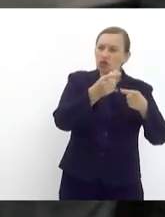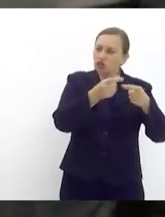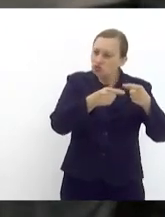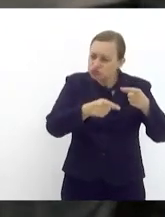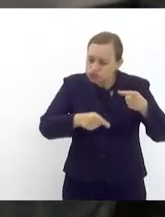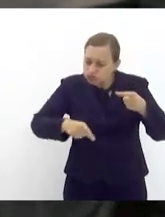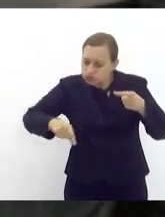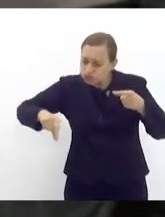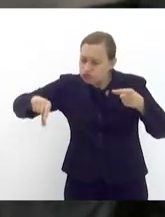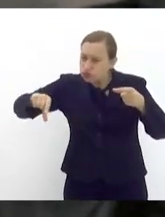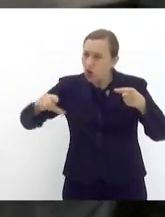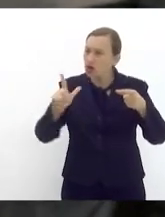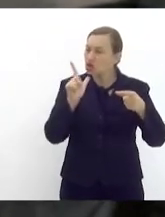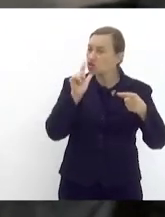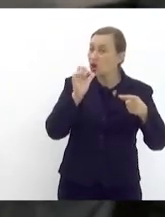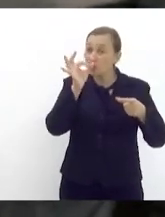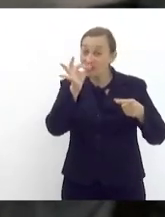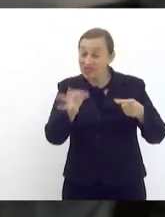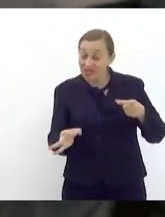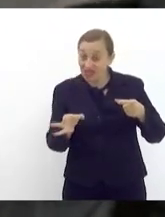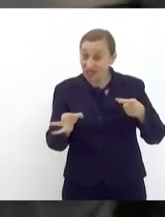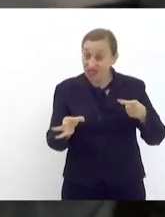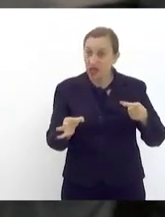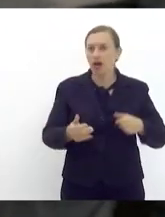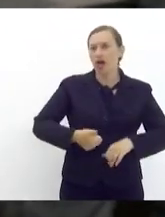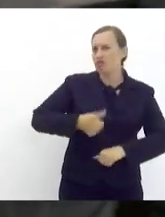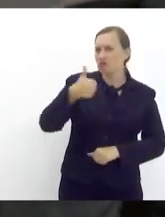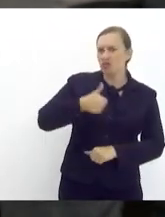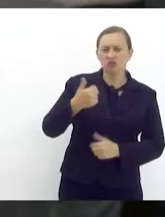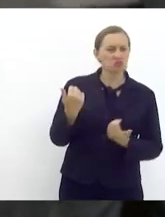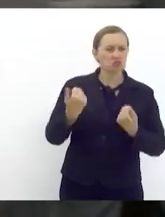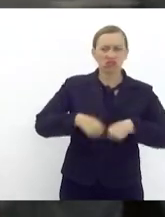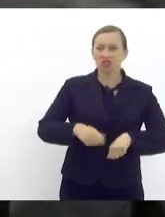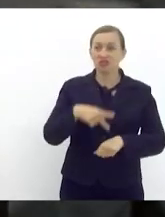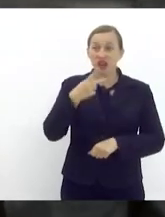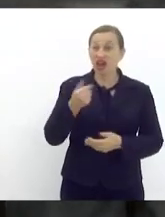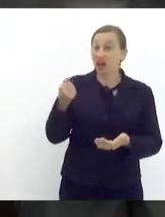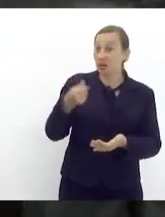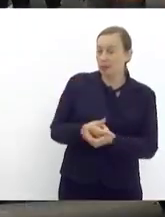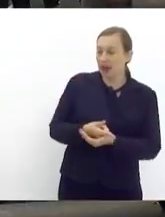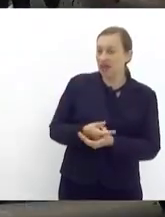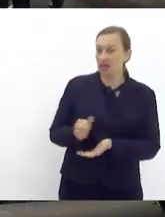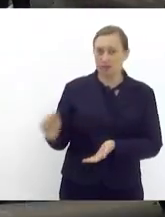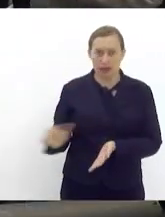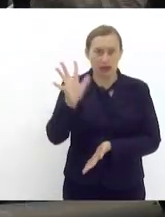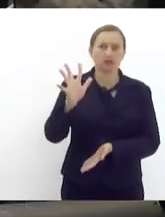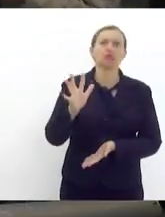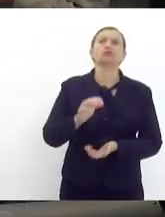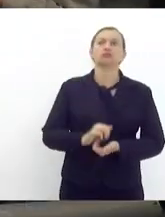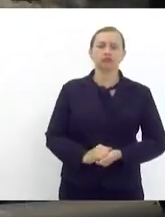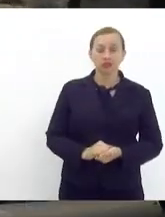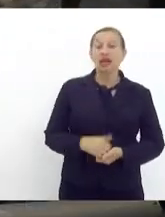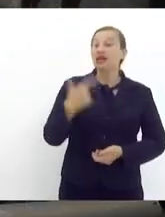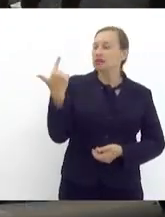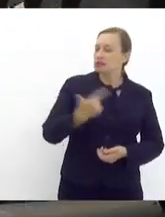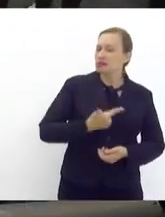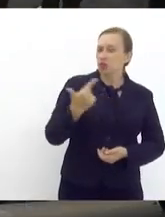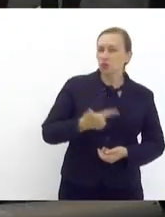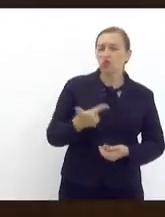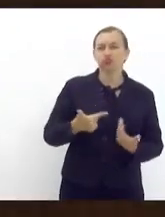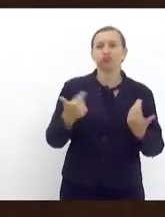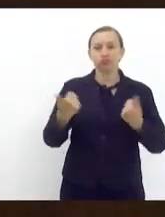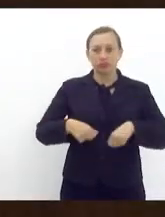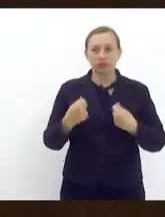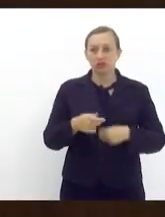da maneira como deveria. Primeiro, a gente precisa dizer que a gente paga caro. Segundo, a gente precisa